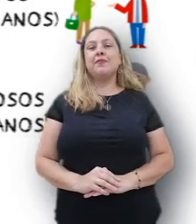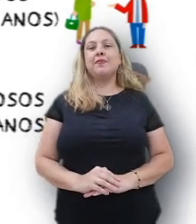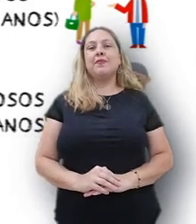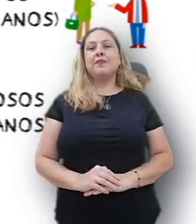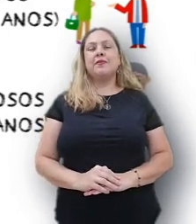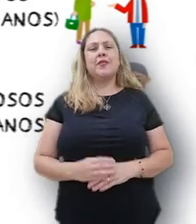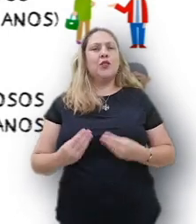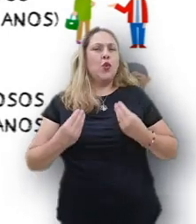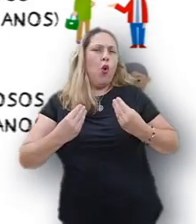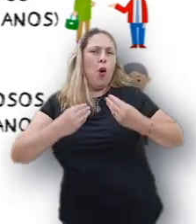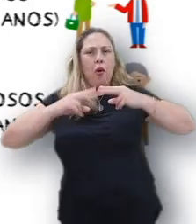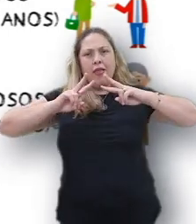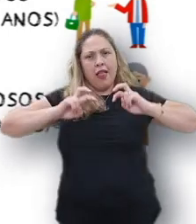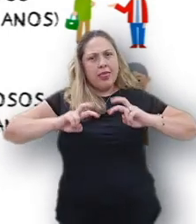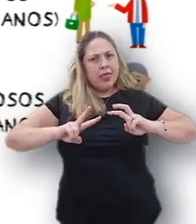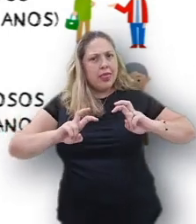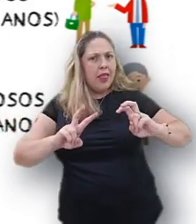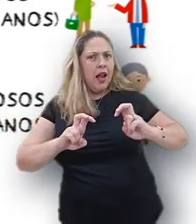anos.